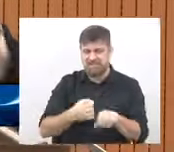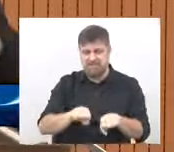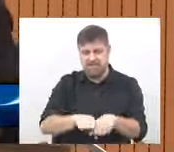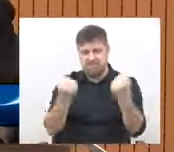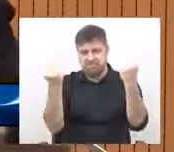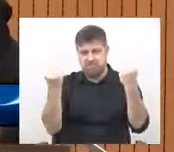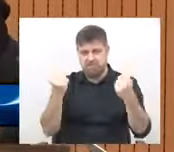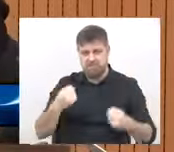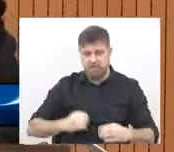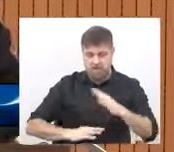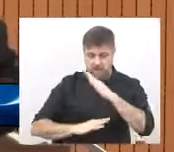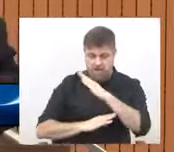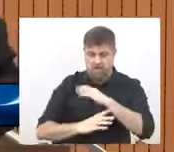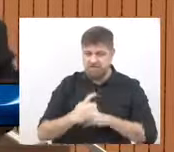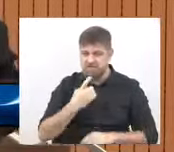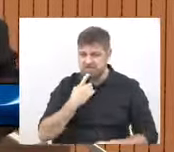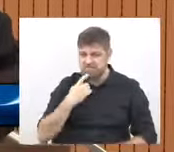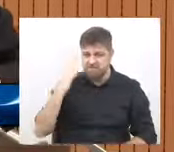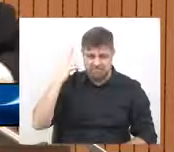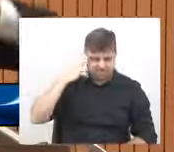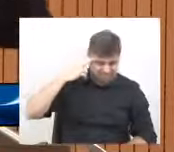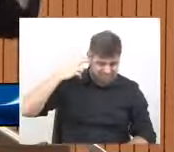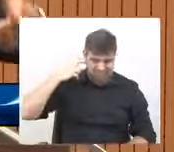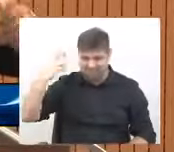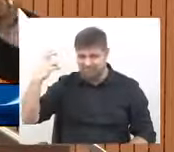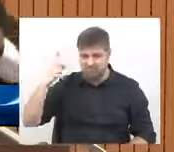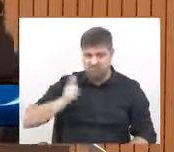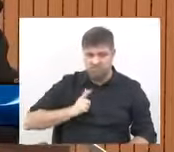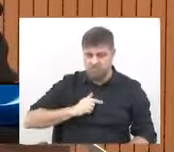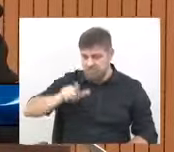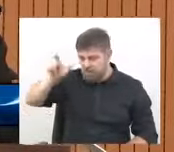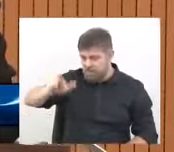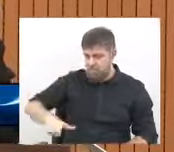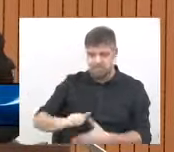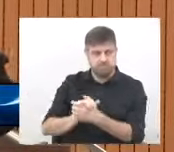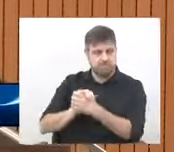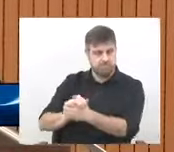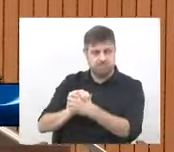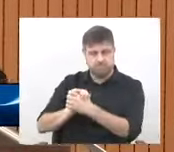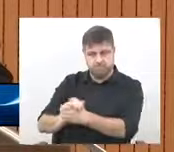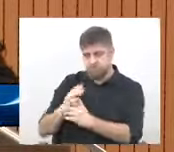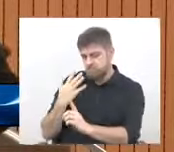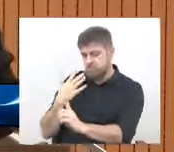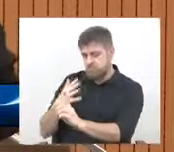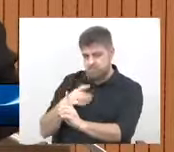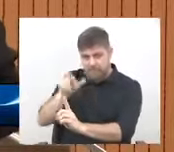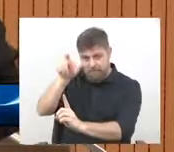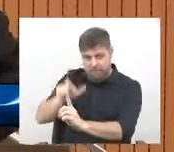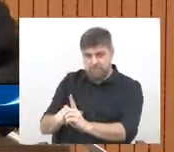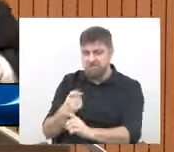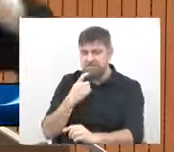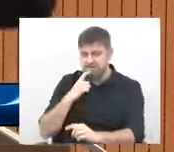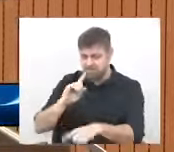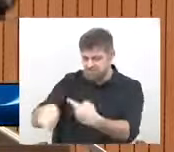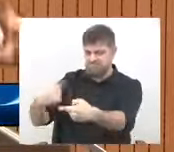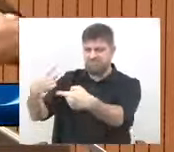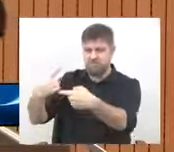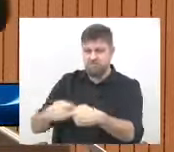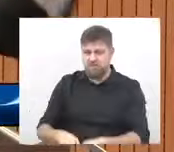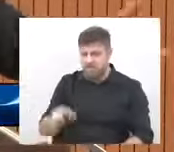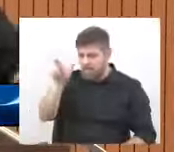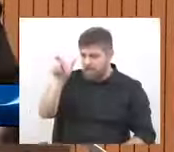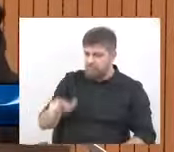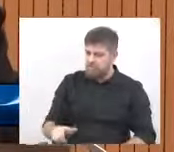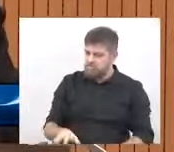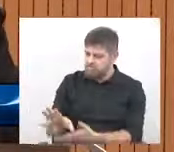Então, a Câmara de Campinas, sabiamente, procura honrar as pessoas que fazem diferença nessa cidade, que são exemplo